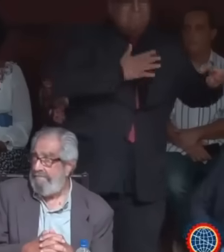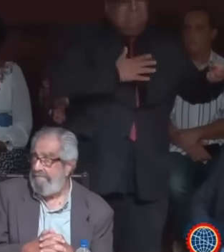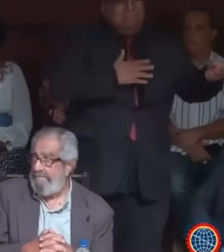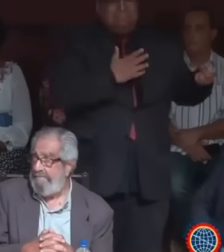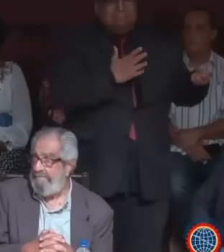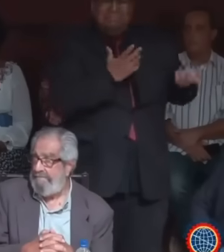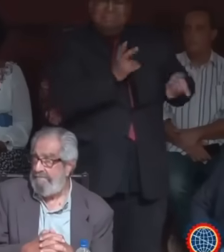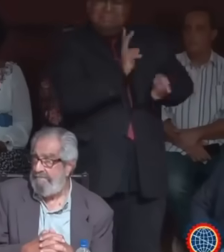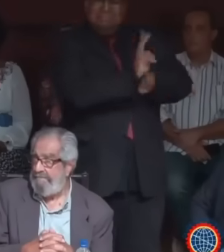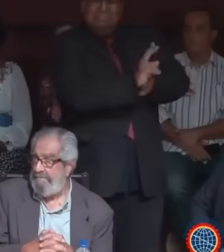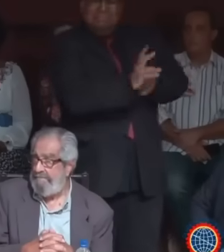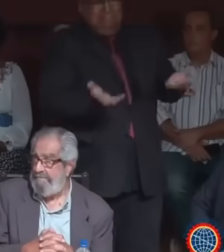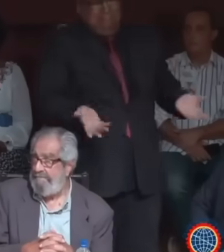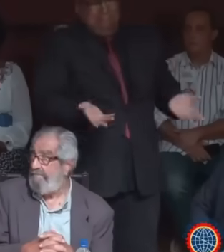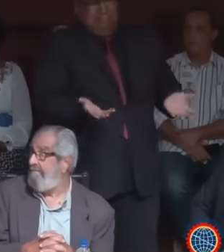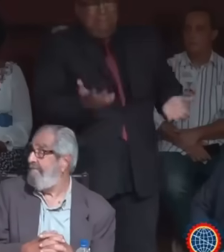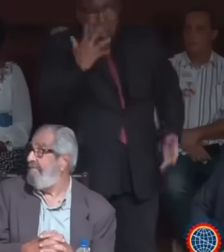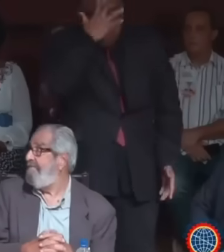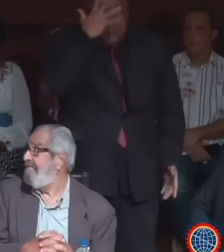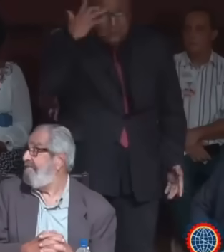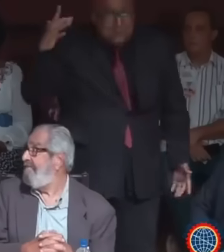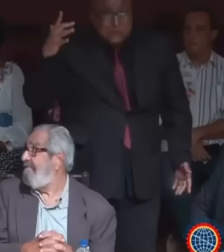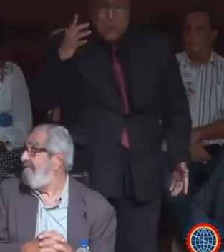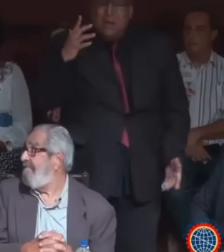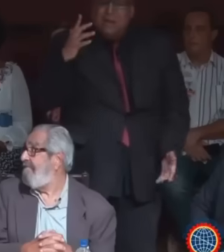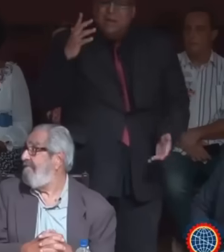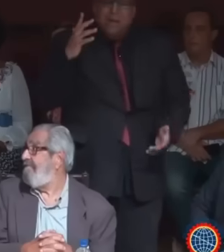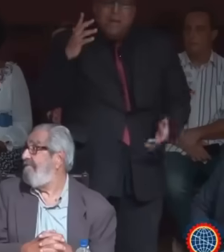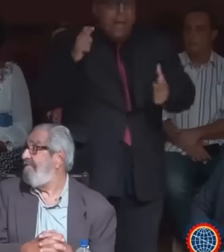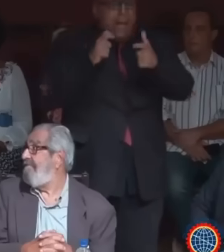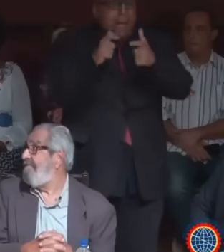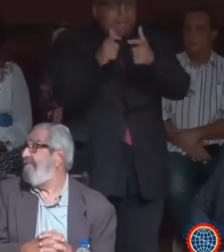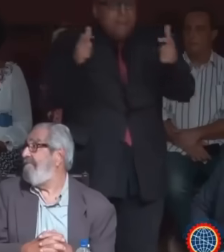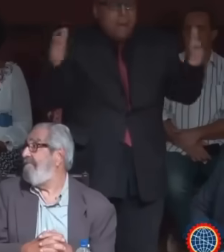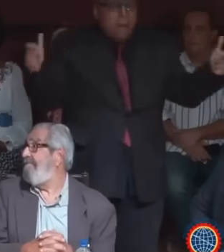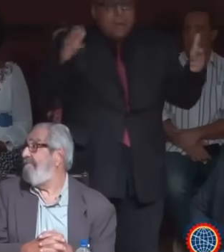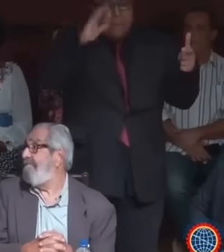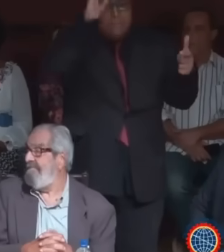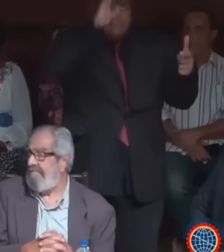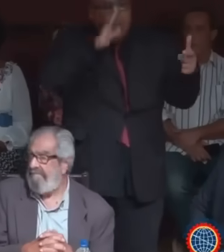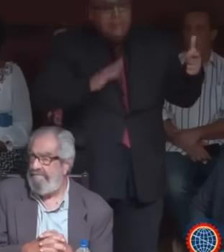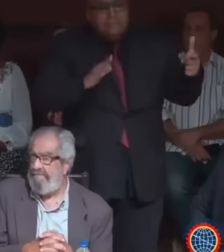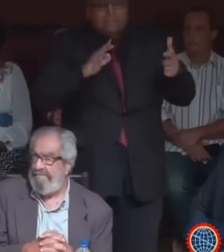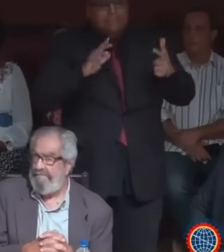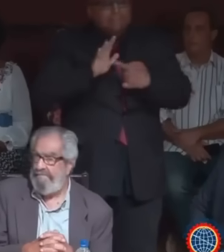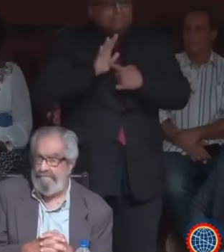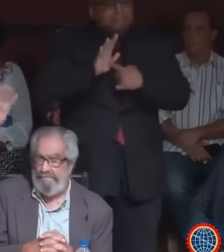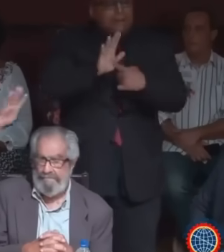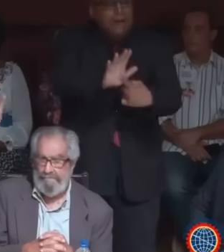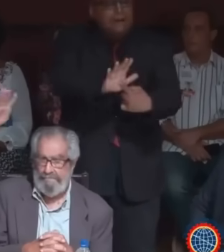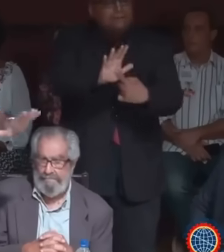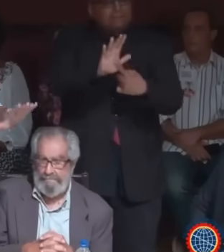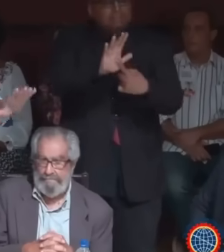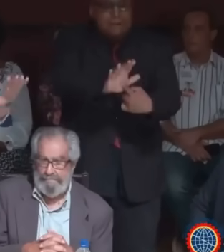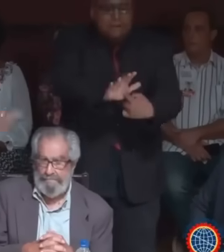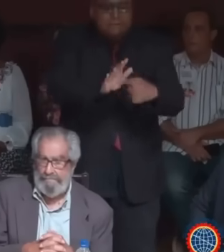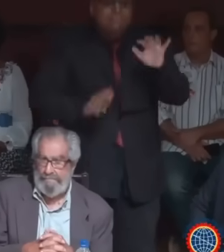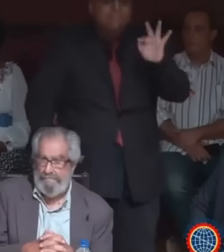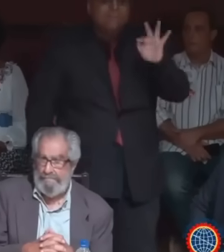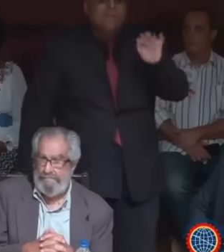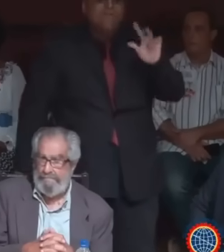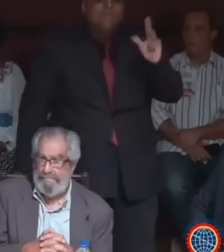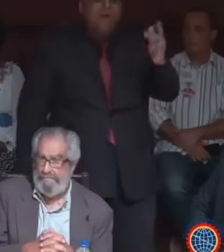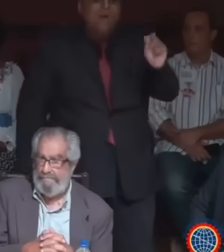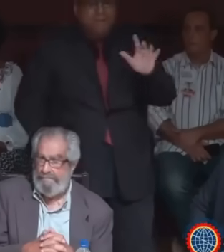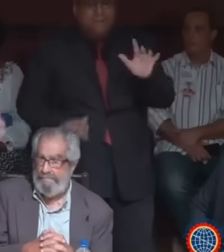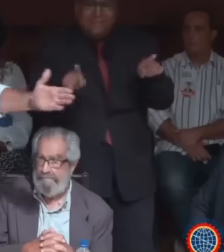Mas o fato é que as pessoas estão sendo... E o que que sai... A Folha fez um trabalho de